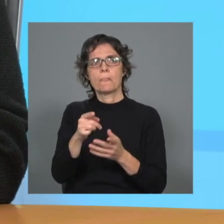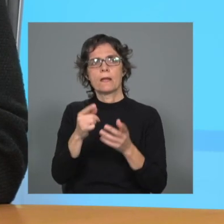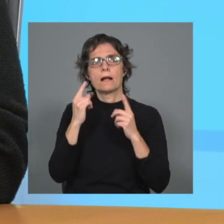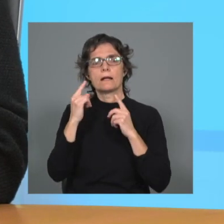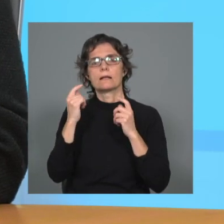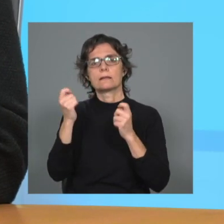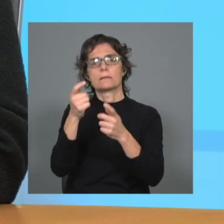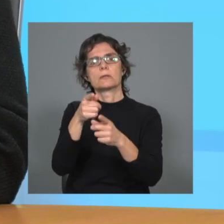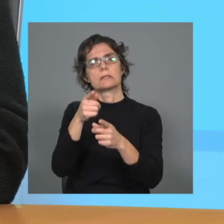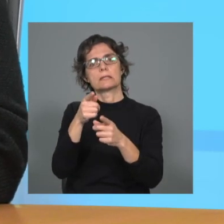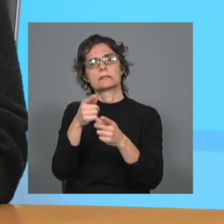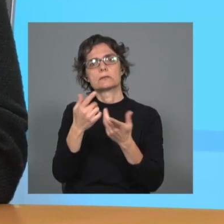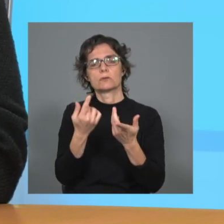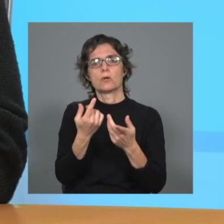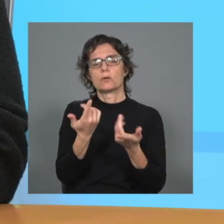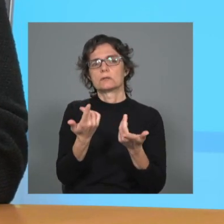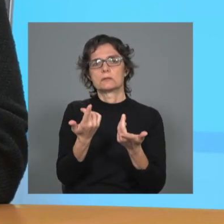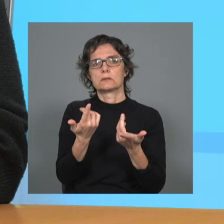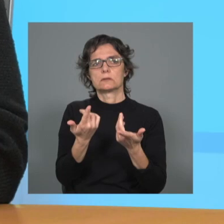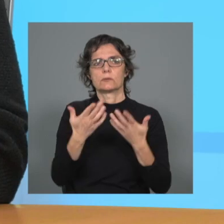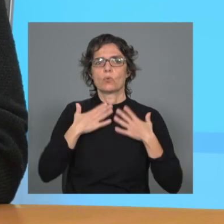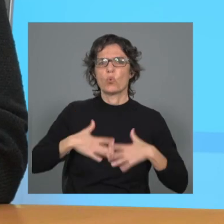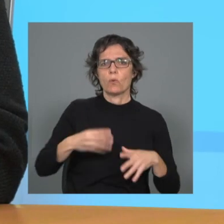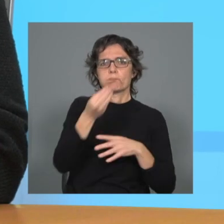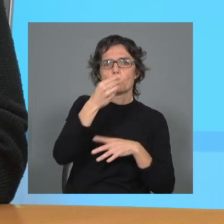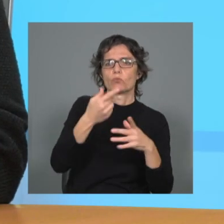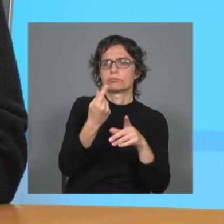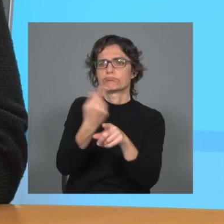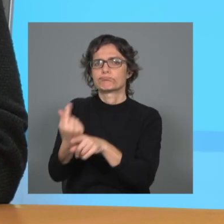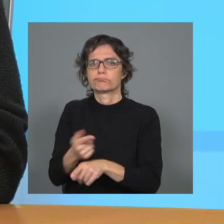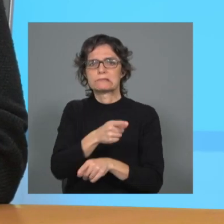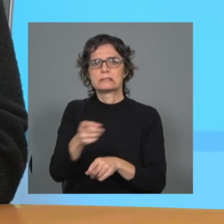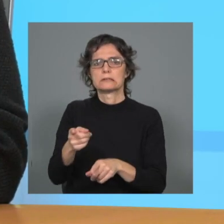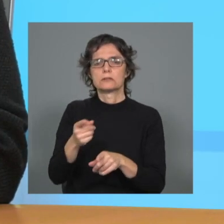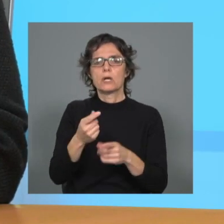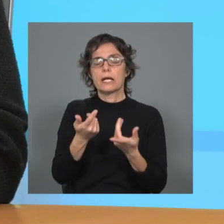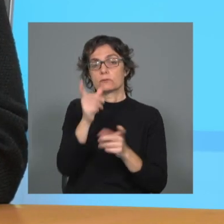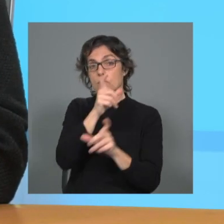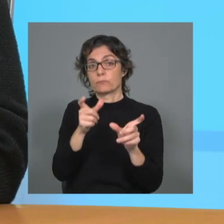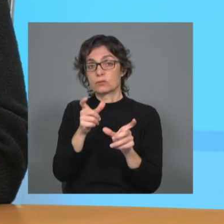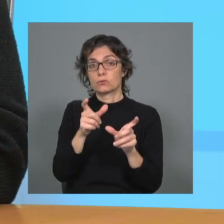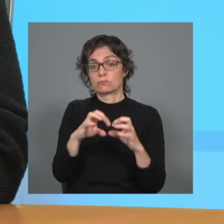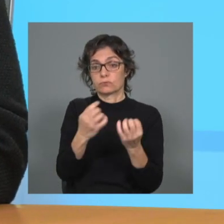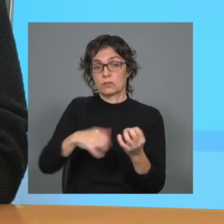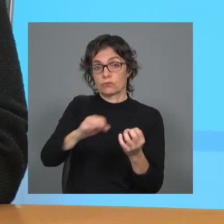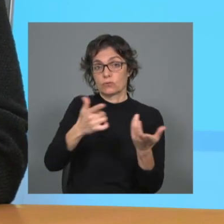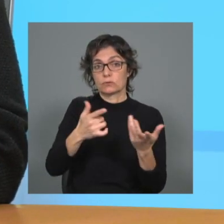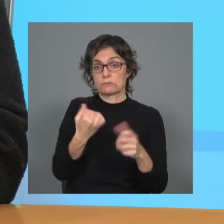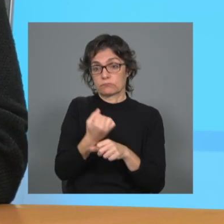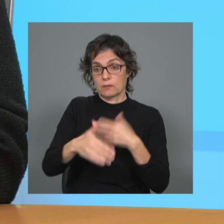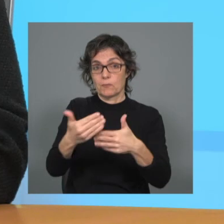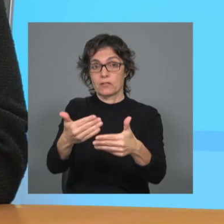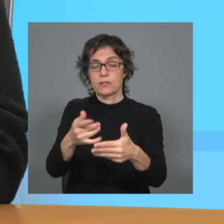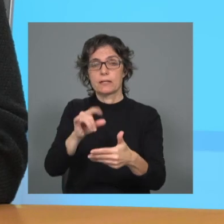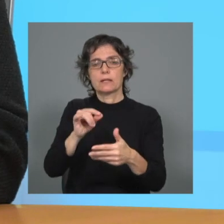existir são a nossa sociedade civil a funcionar e nós temos boas experiências disso. Ainda por cima